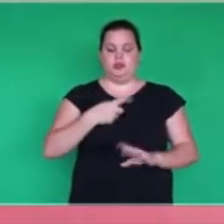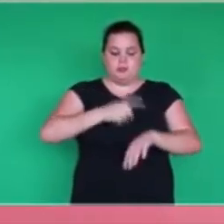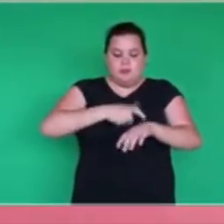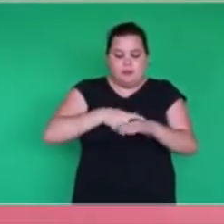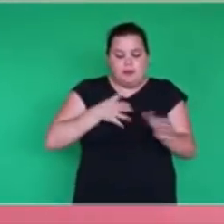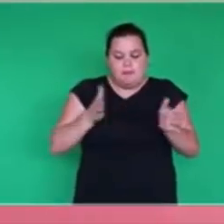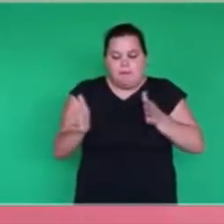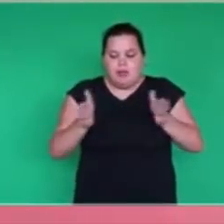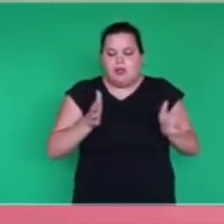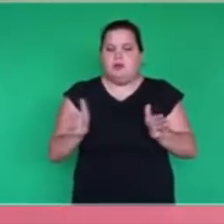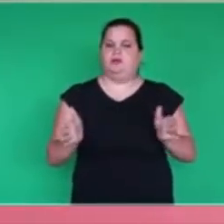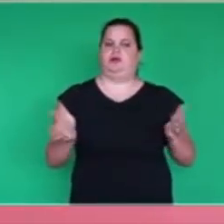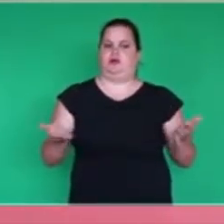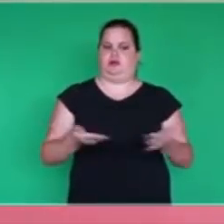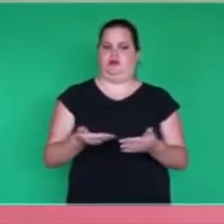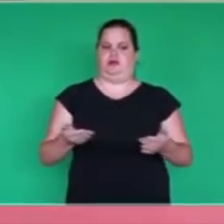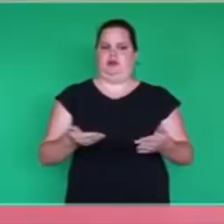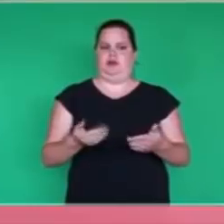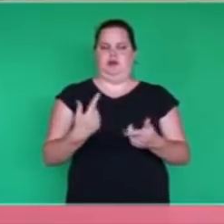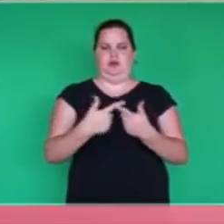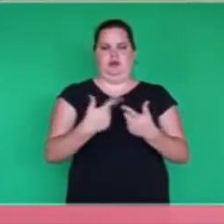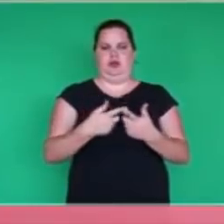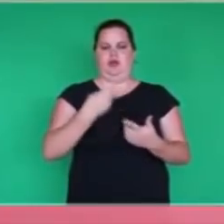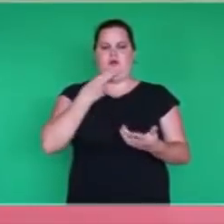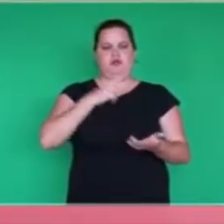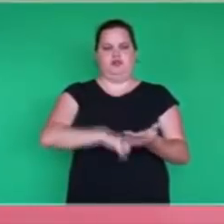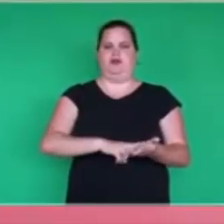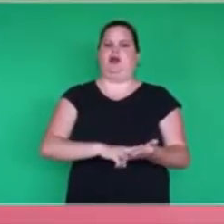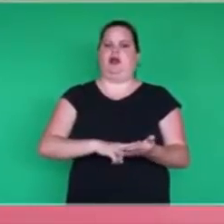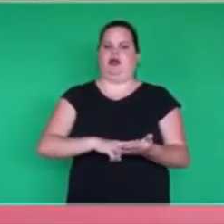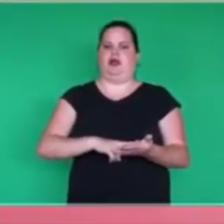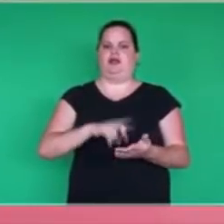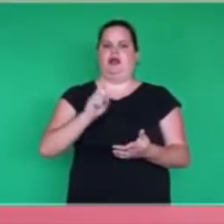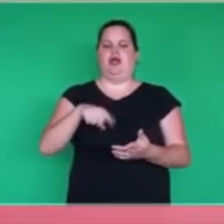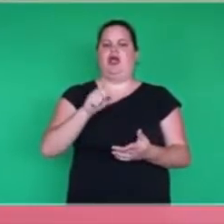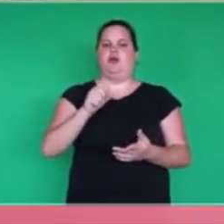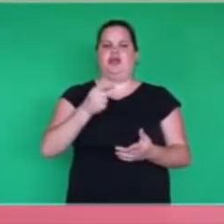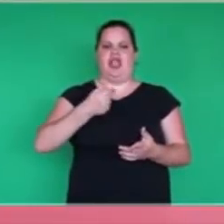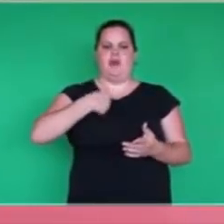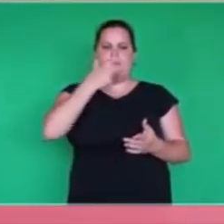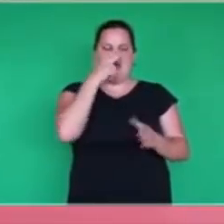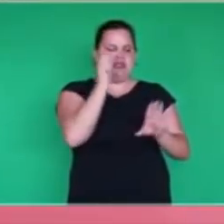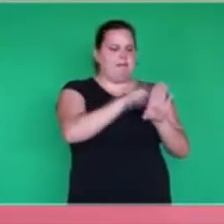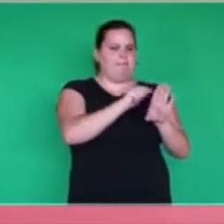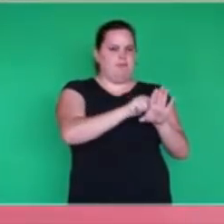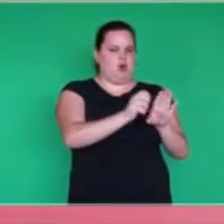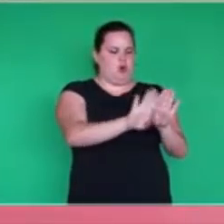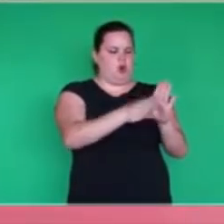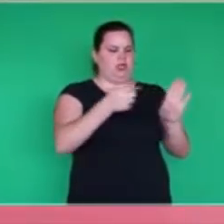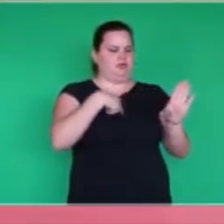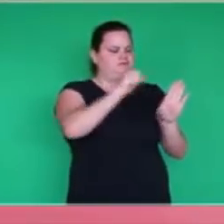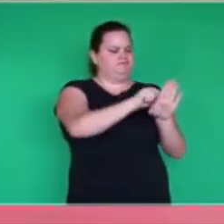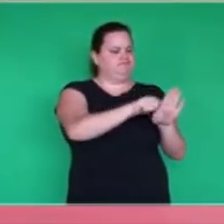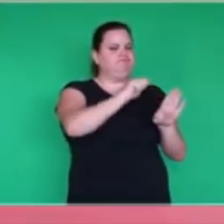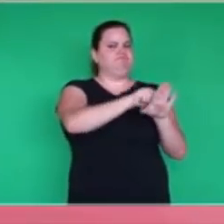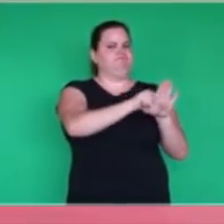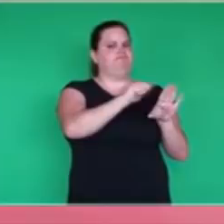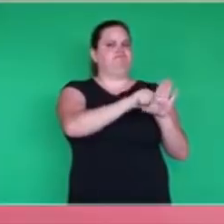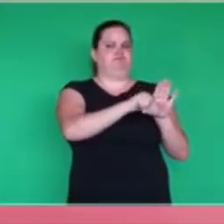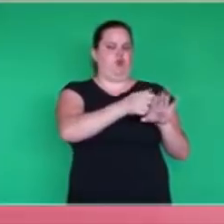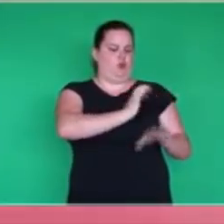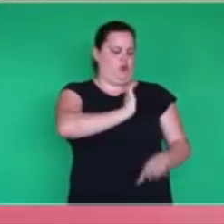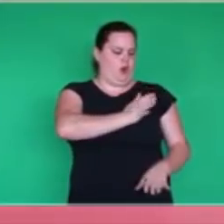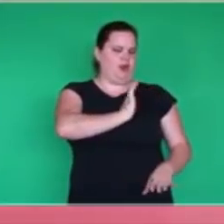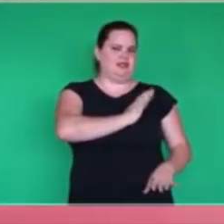É outra coisa, é a última carta. Eis que estou à porta e bato. Algo que